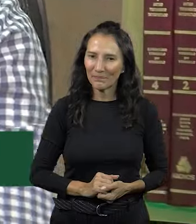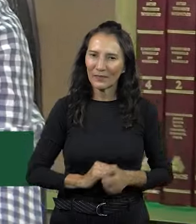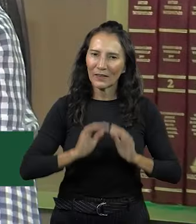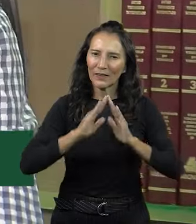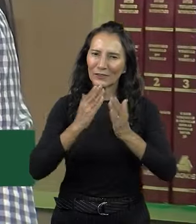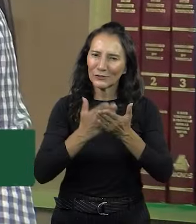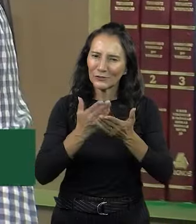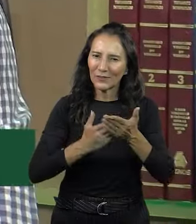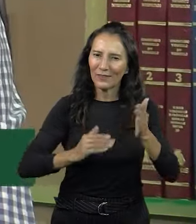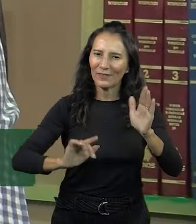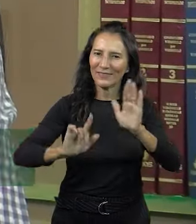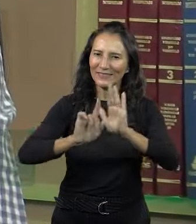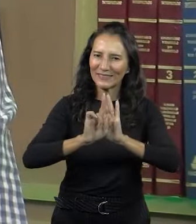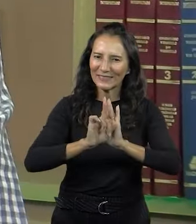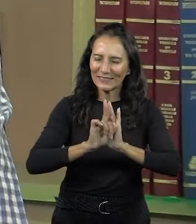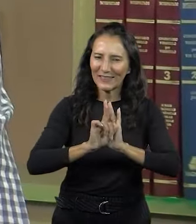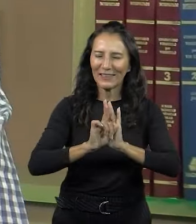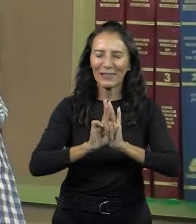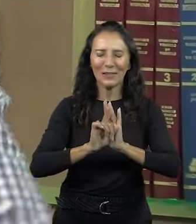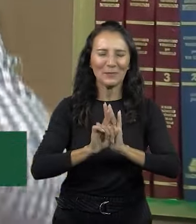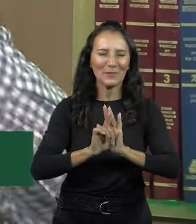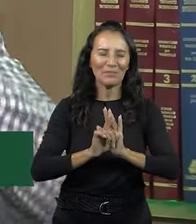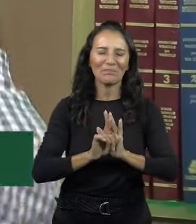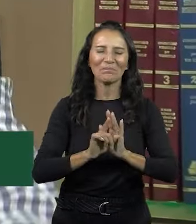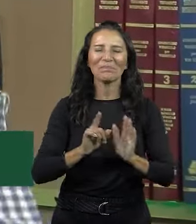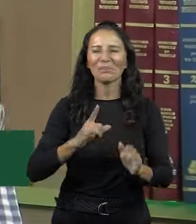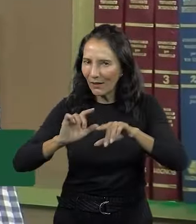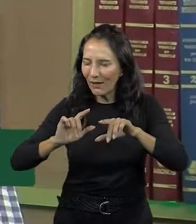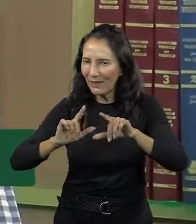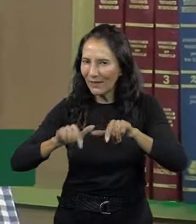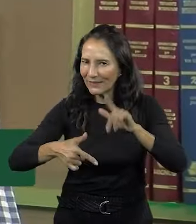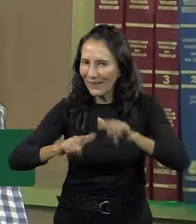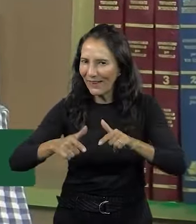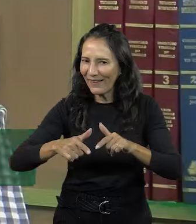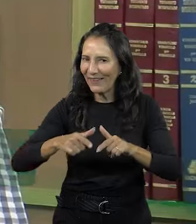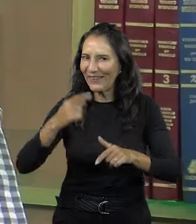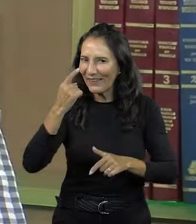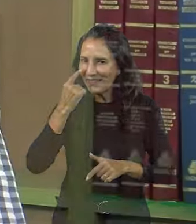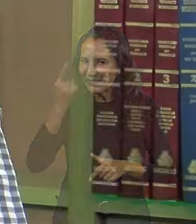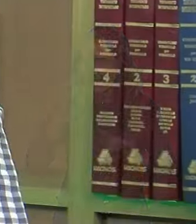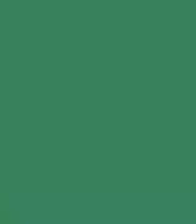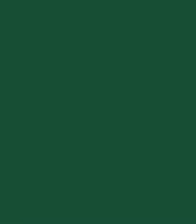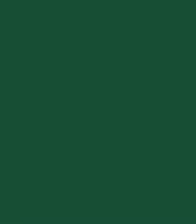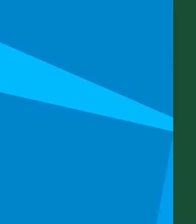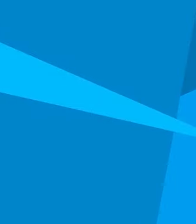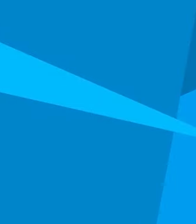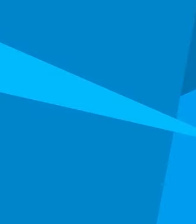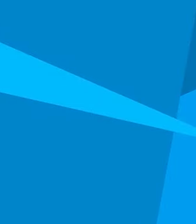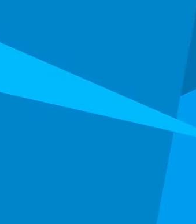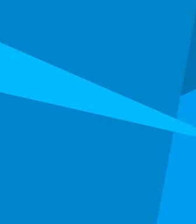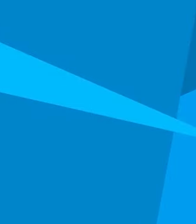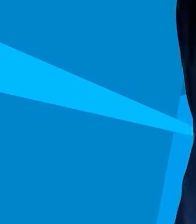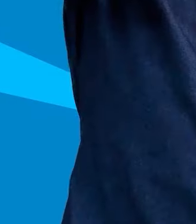Batista gsem a viagem para Israel tá de pé hein Veja aí toda chamada